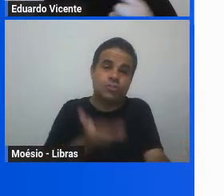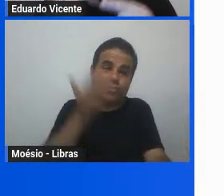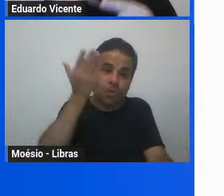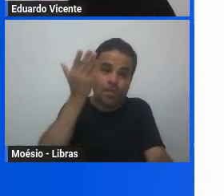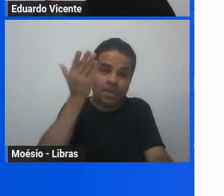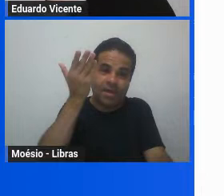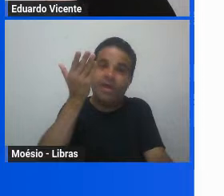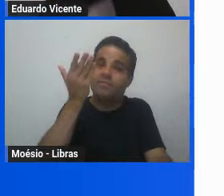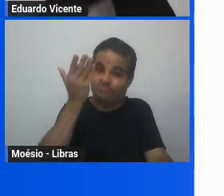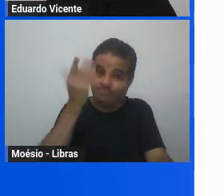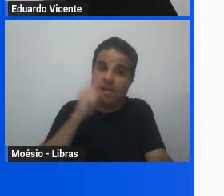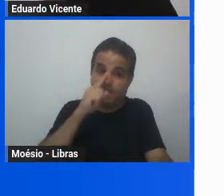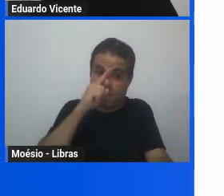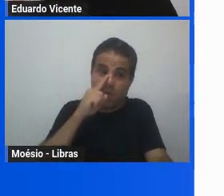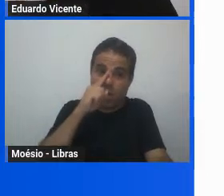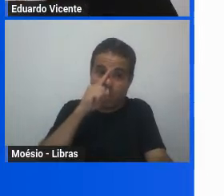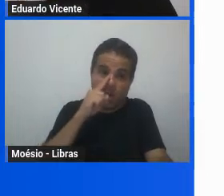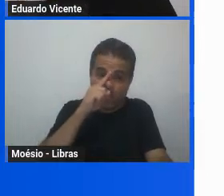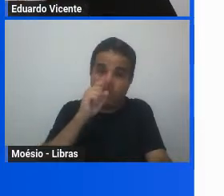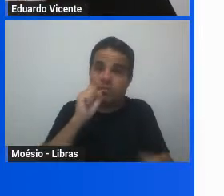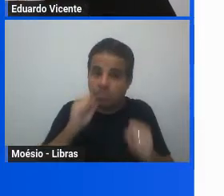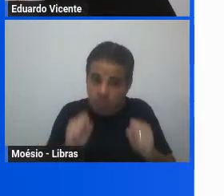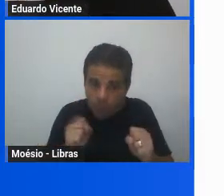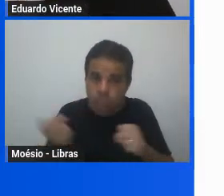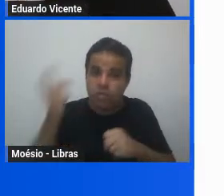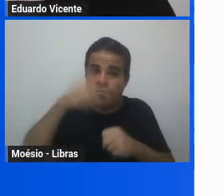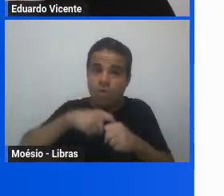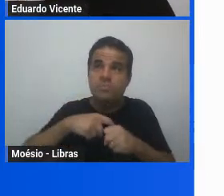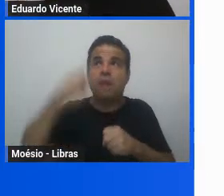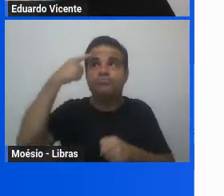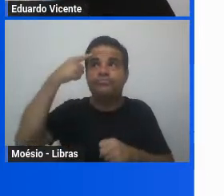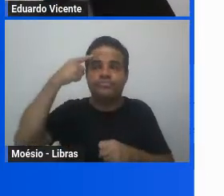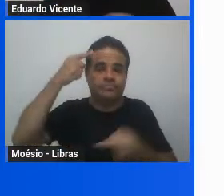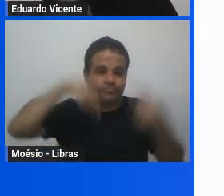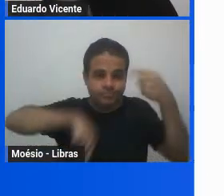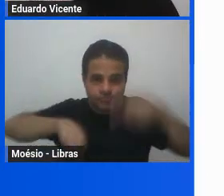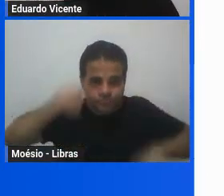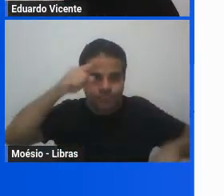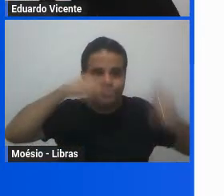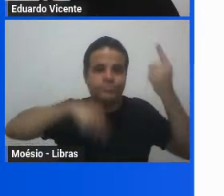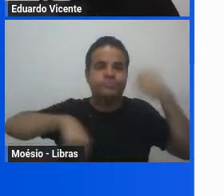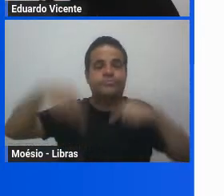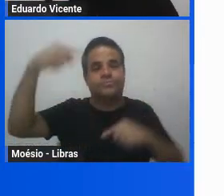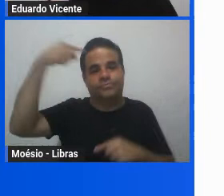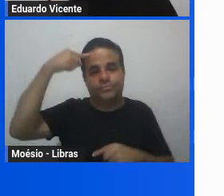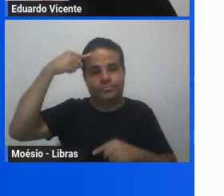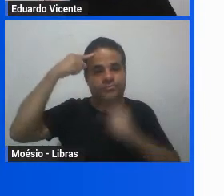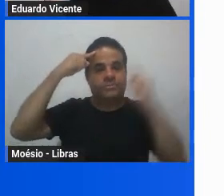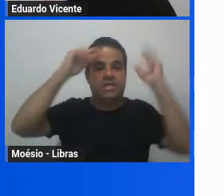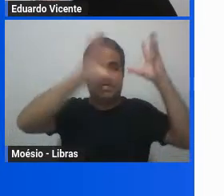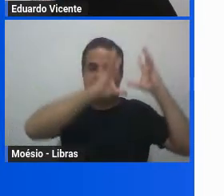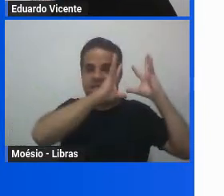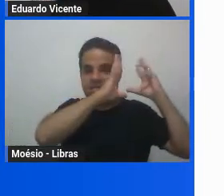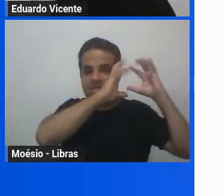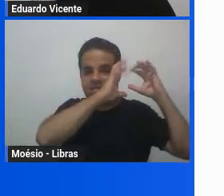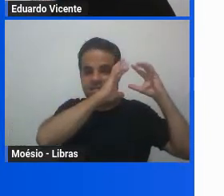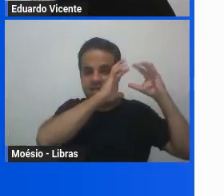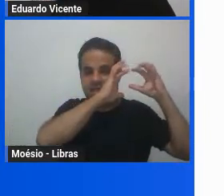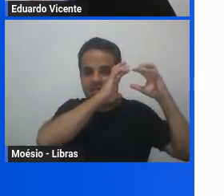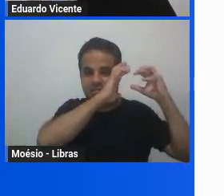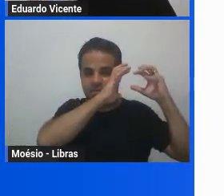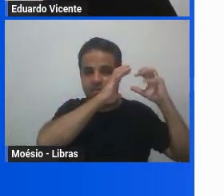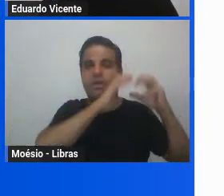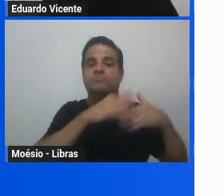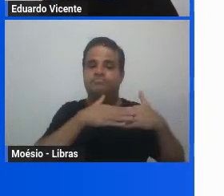a pressão, realmente volta a circulação para o cérebro. Voltando a circulação para o cérebro, tem